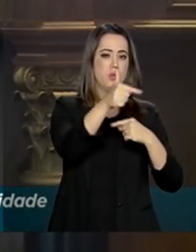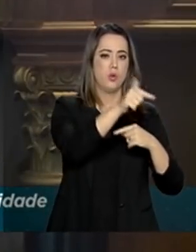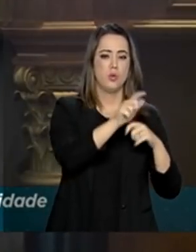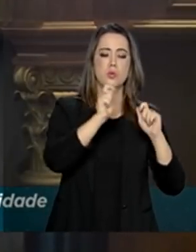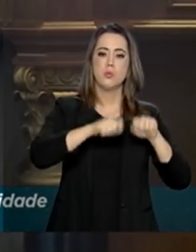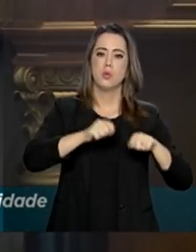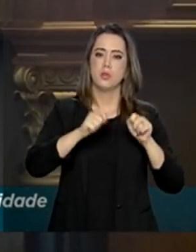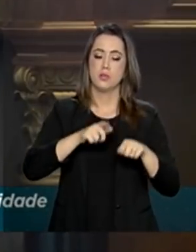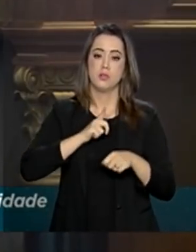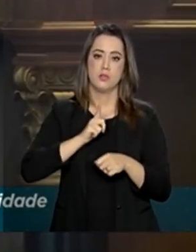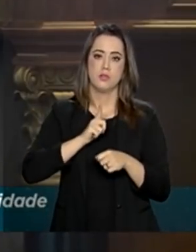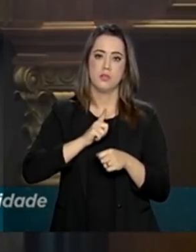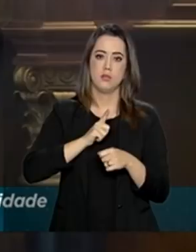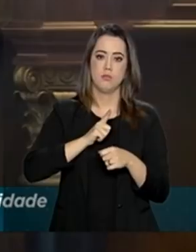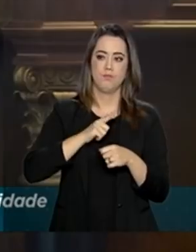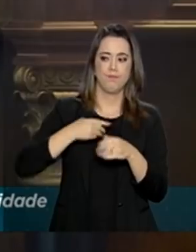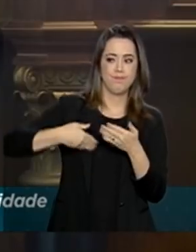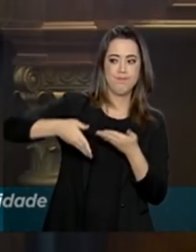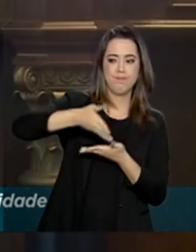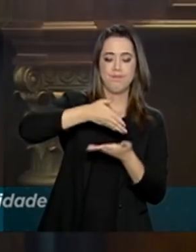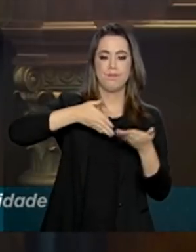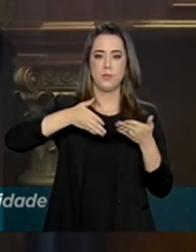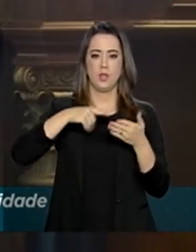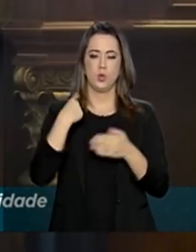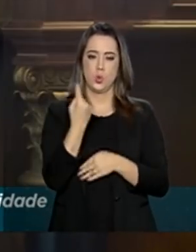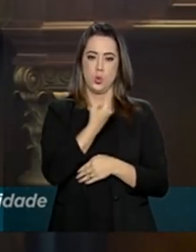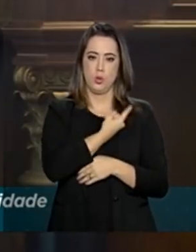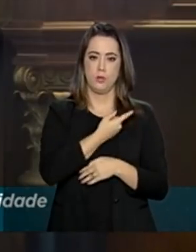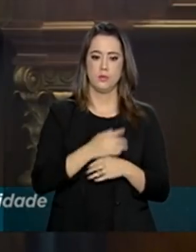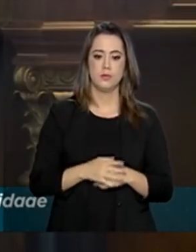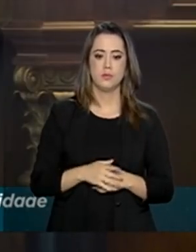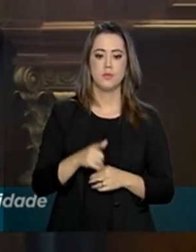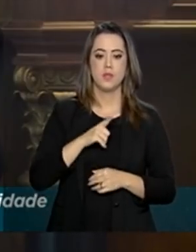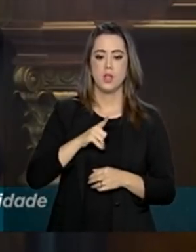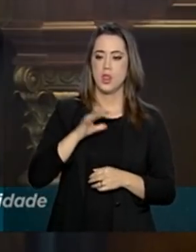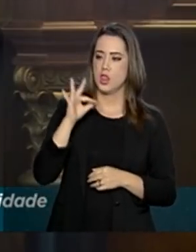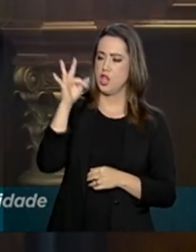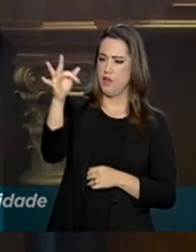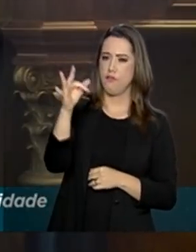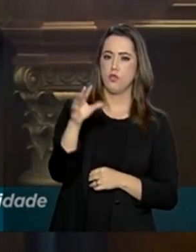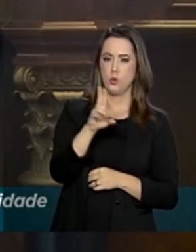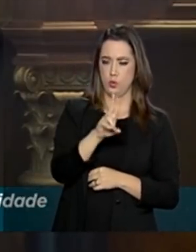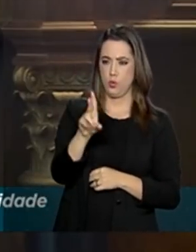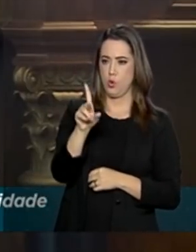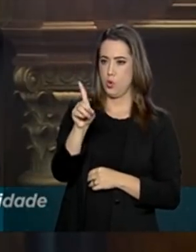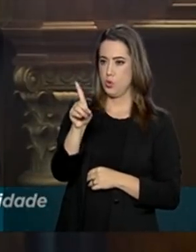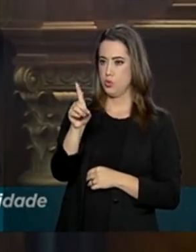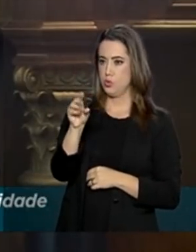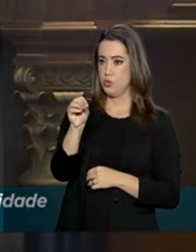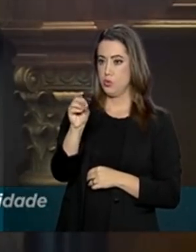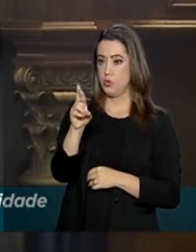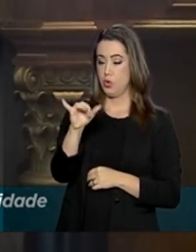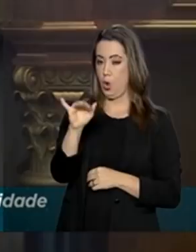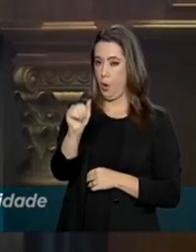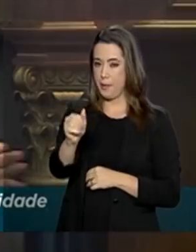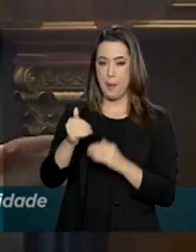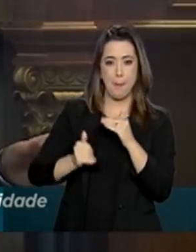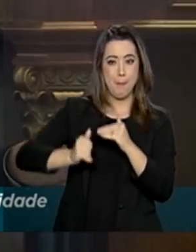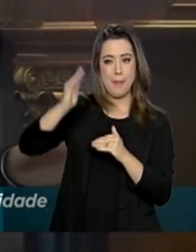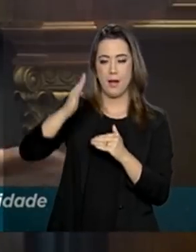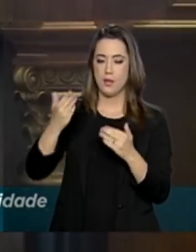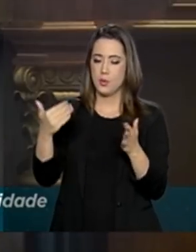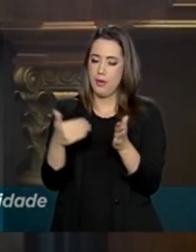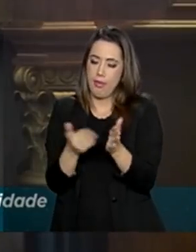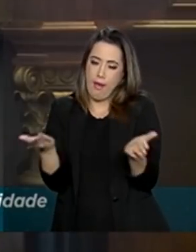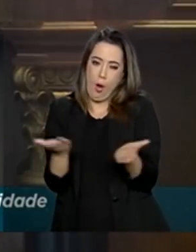existir entre nós. Tem futuro, Dória, muito mais do que você chegou até agora por méritos.